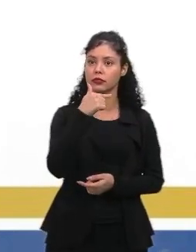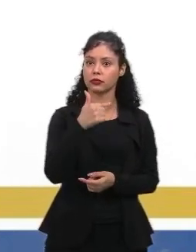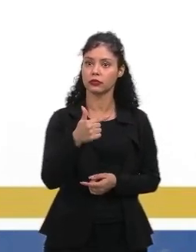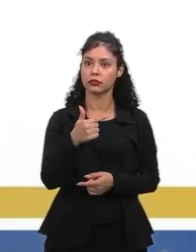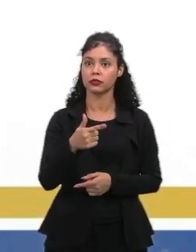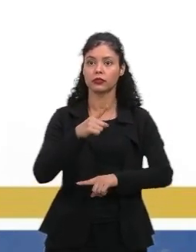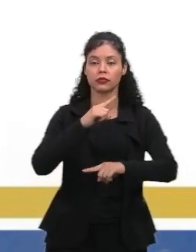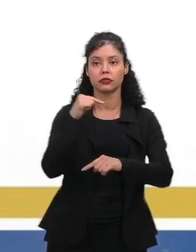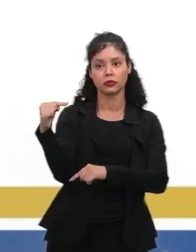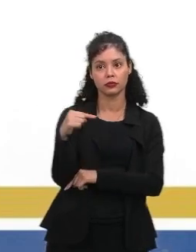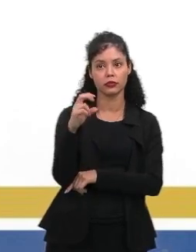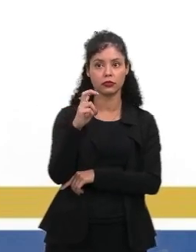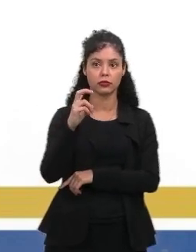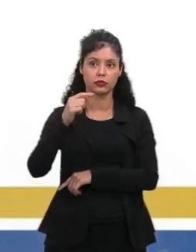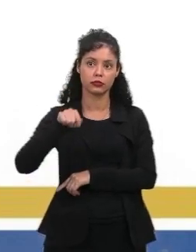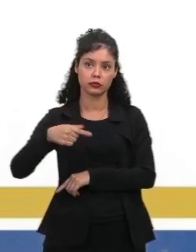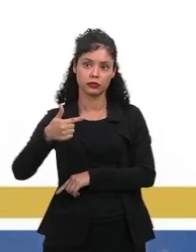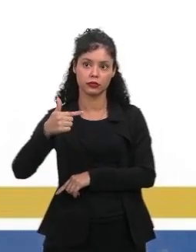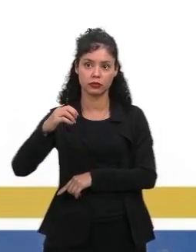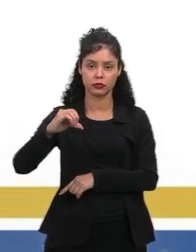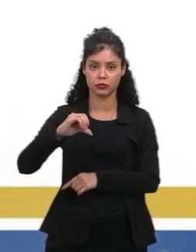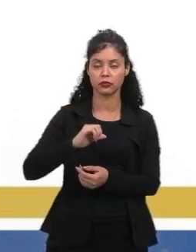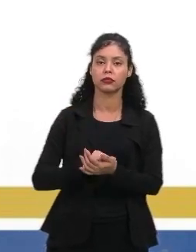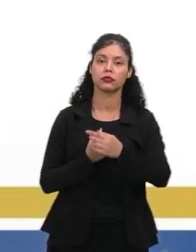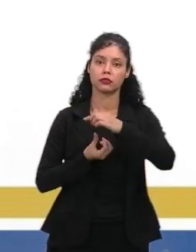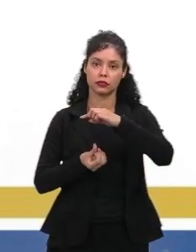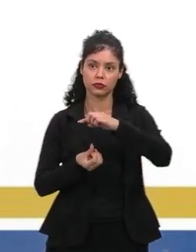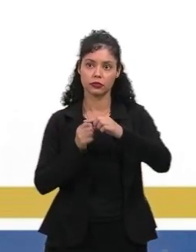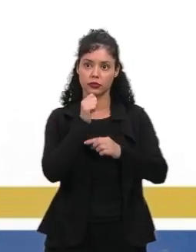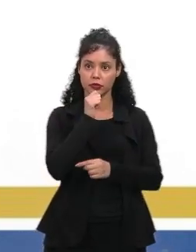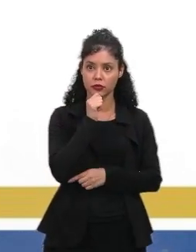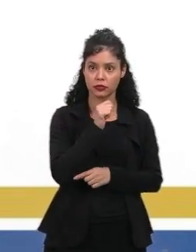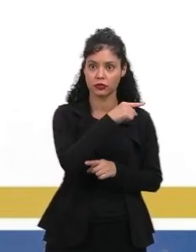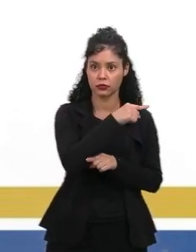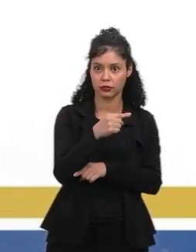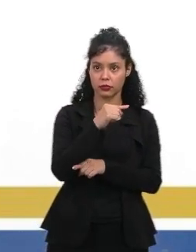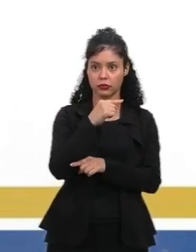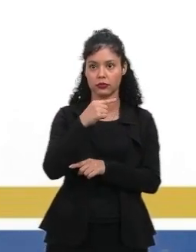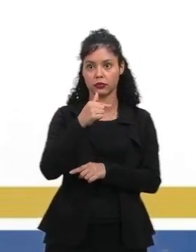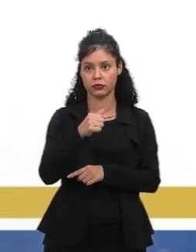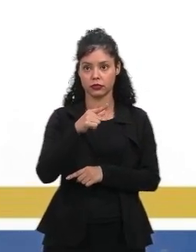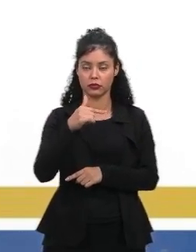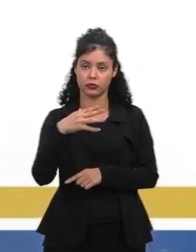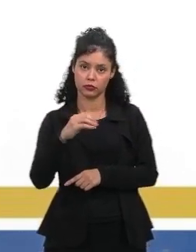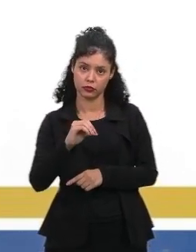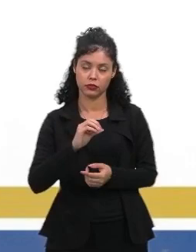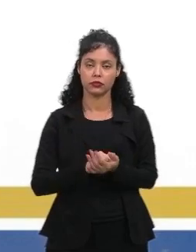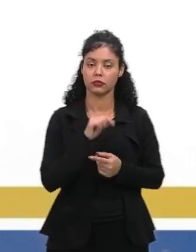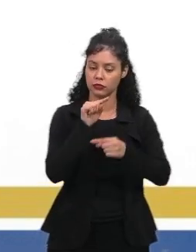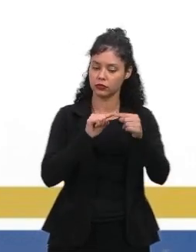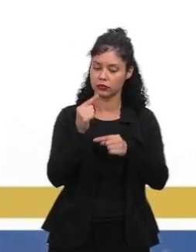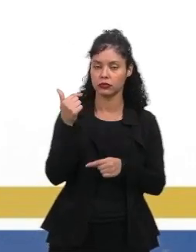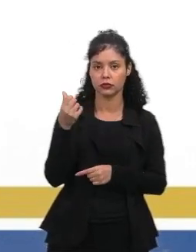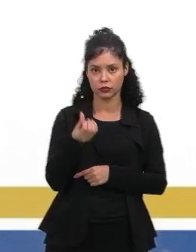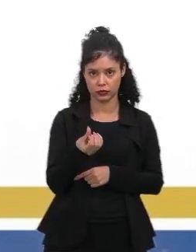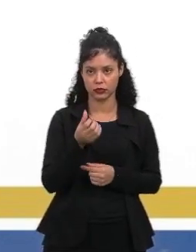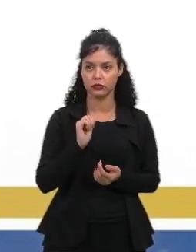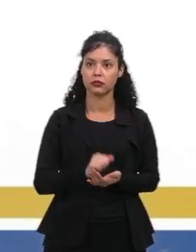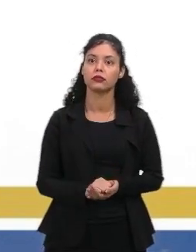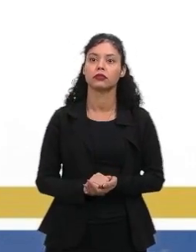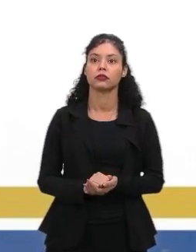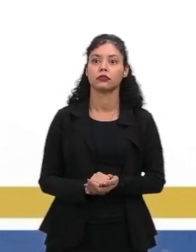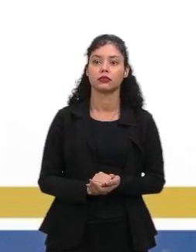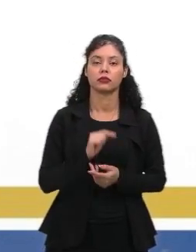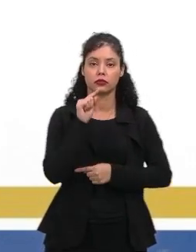menos 5,29, vai nos dar como resultado aqui menos 7,29. Se eu divido por menos 6, agora sim,